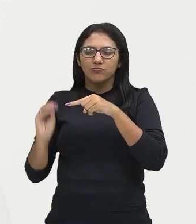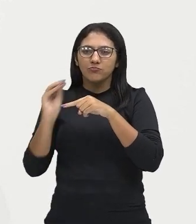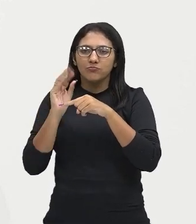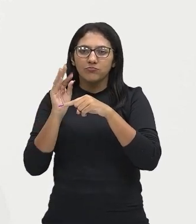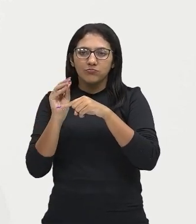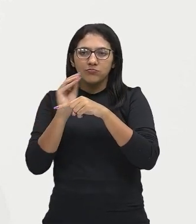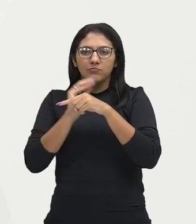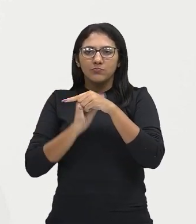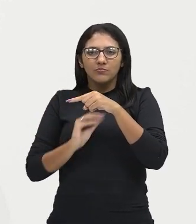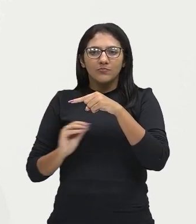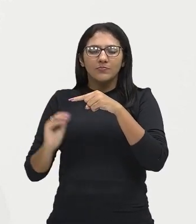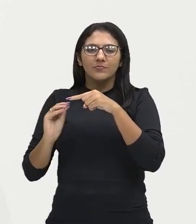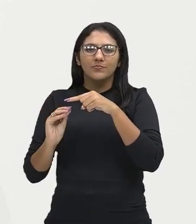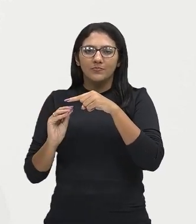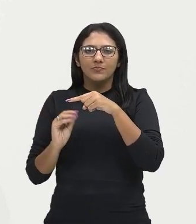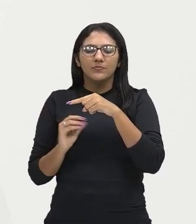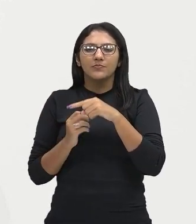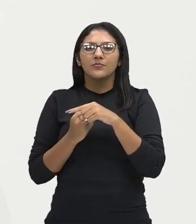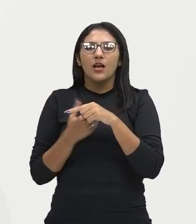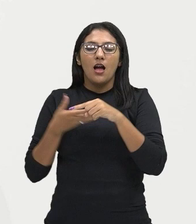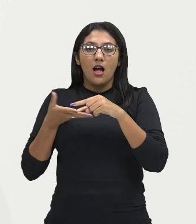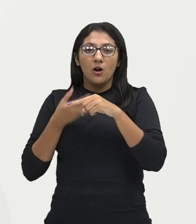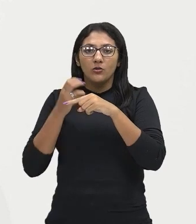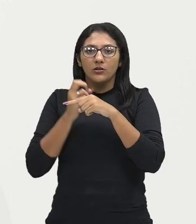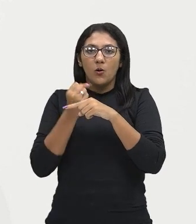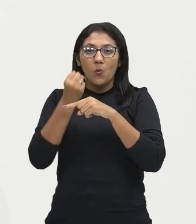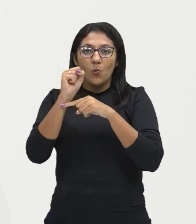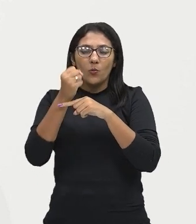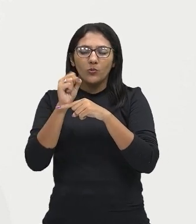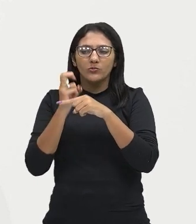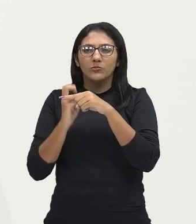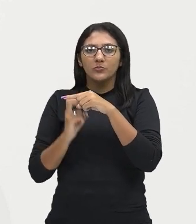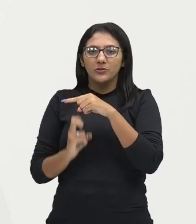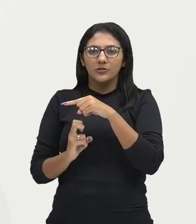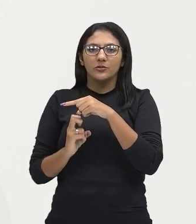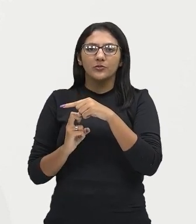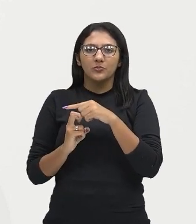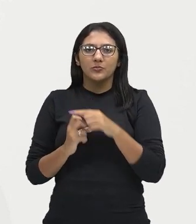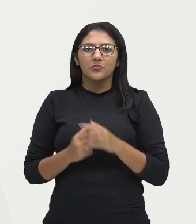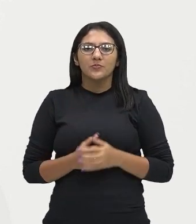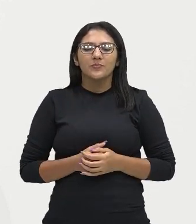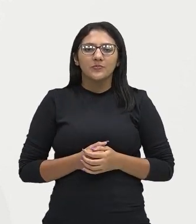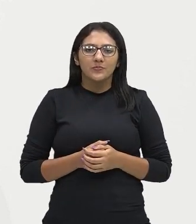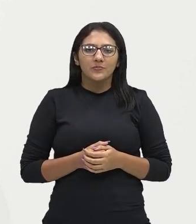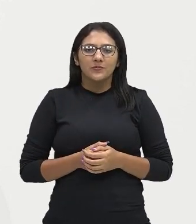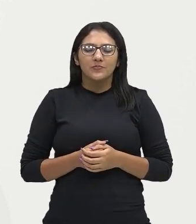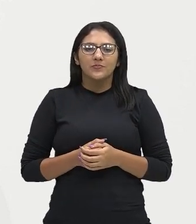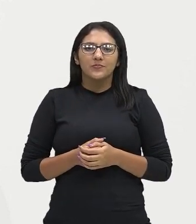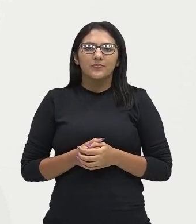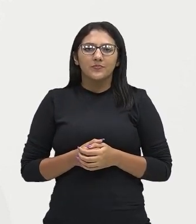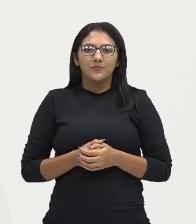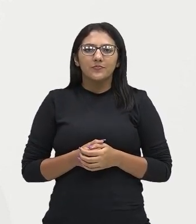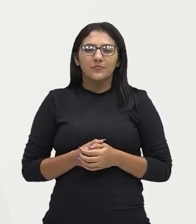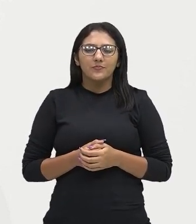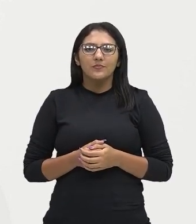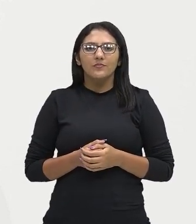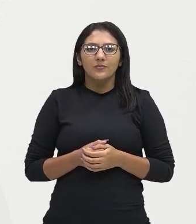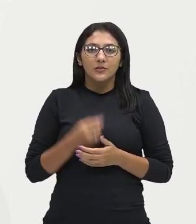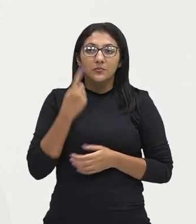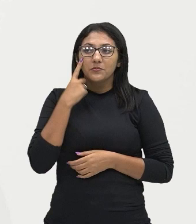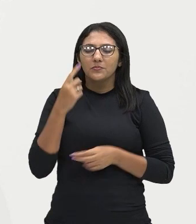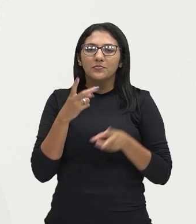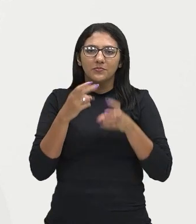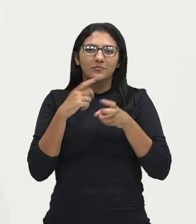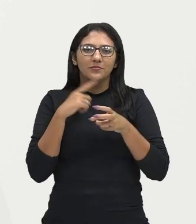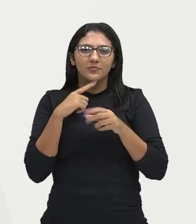pela segunda, pelo inverso da segunda, nós vamos ter, então, 8 sobre 5. Beleza? Fizemos o inverso